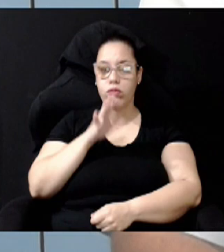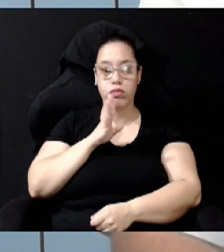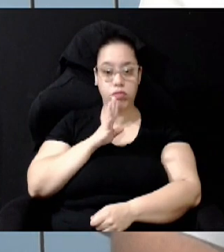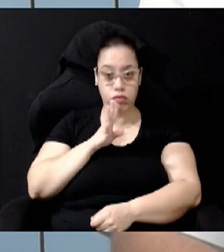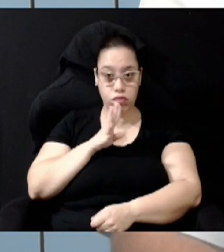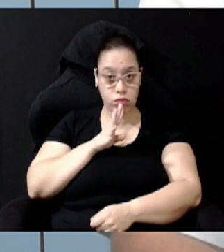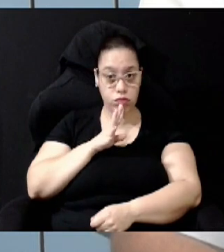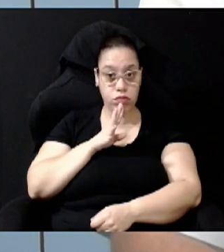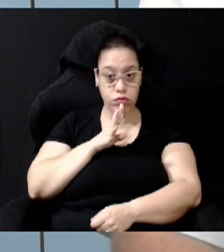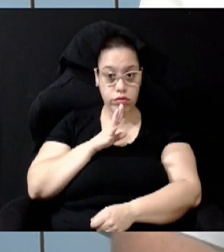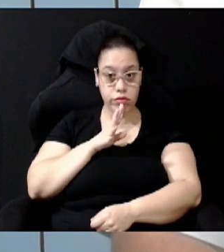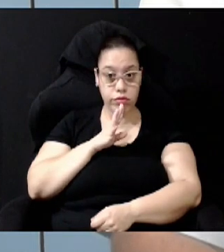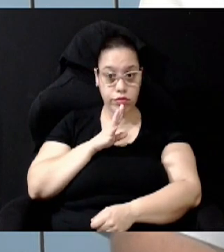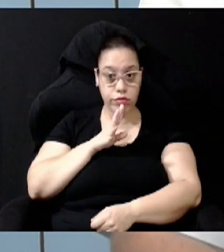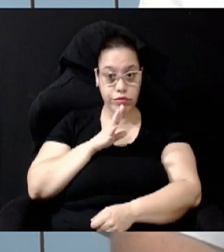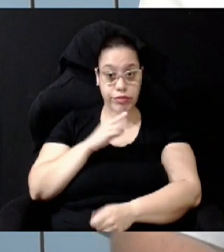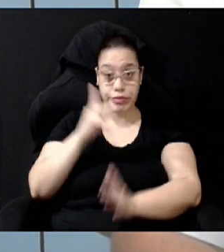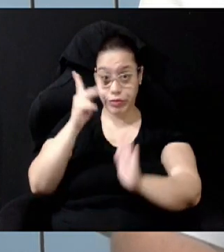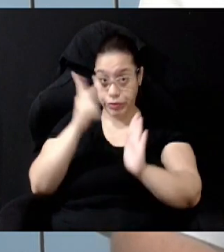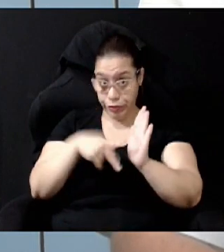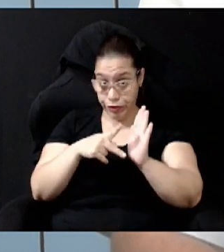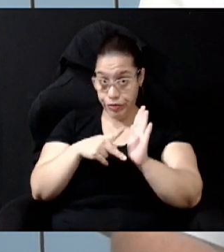das